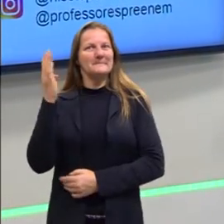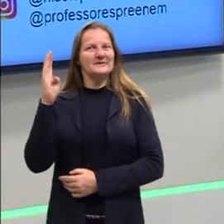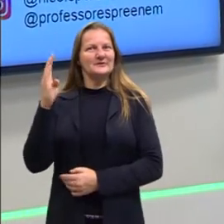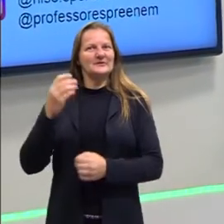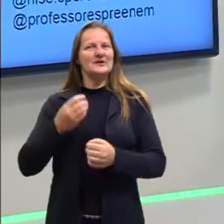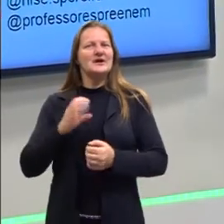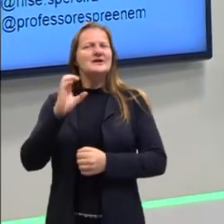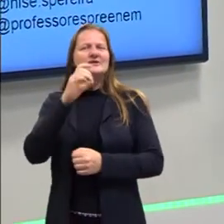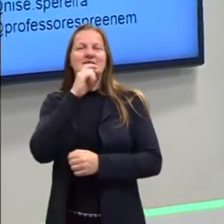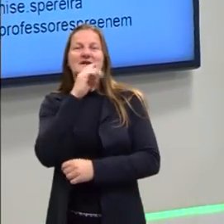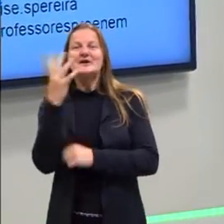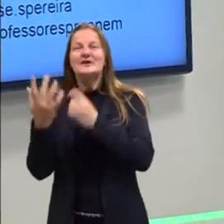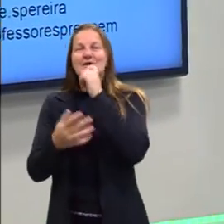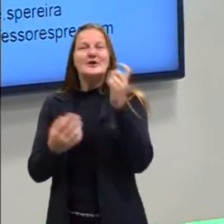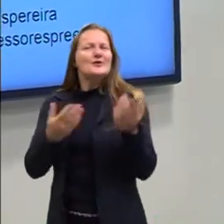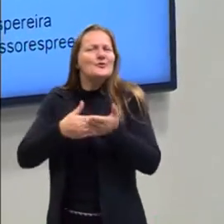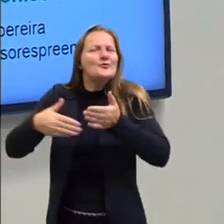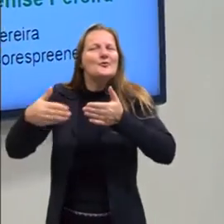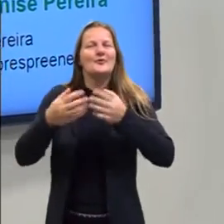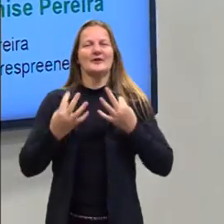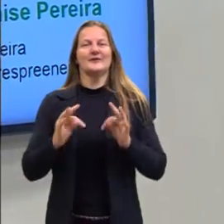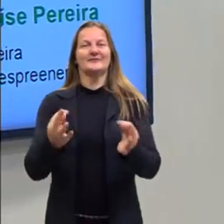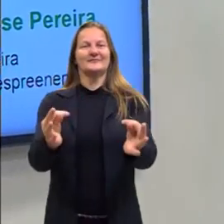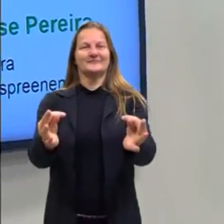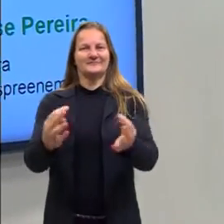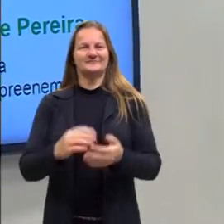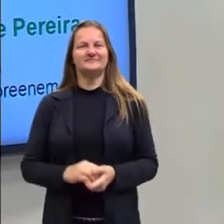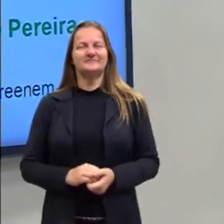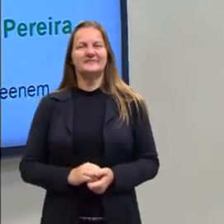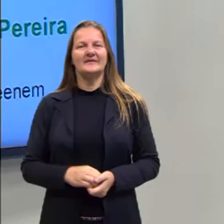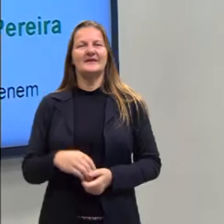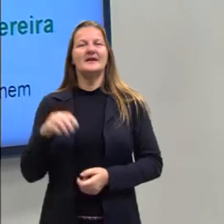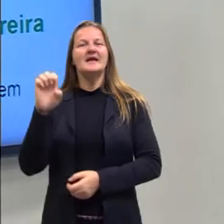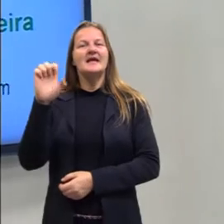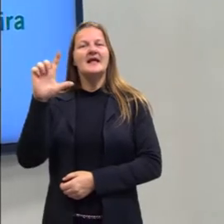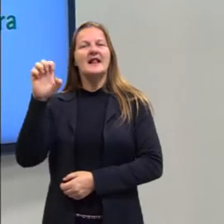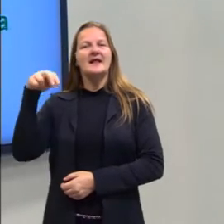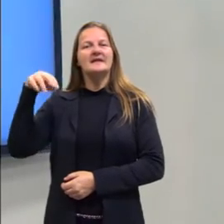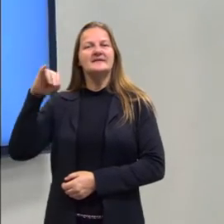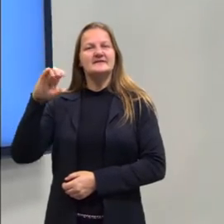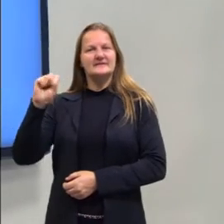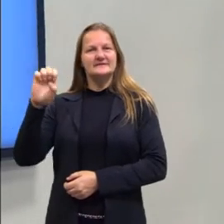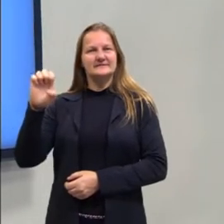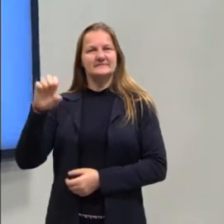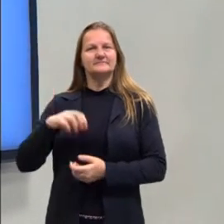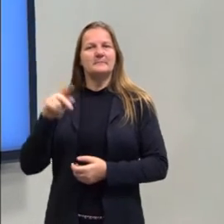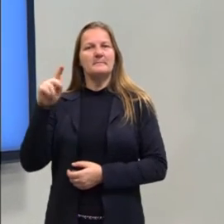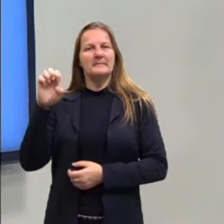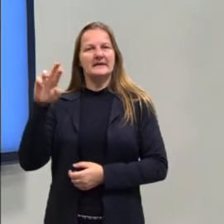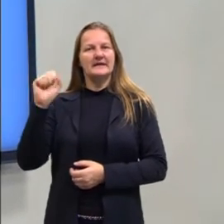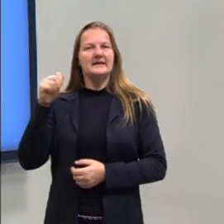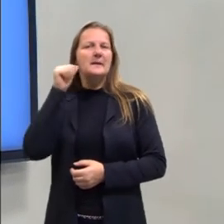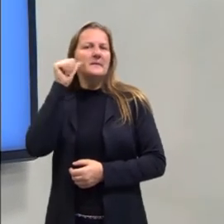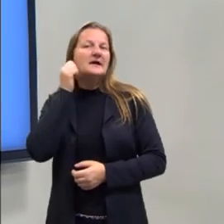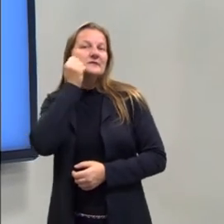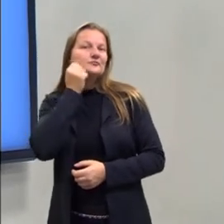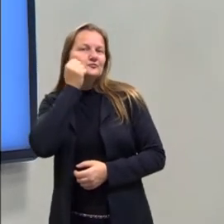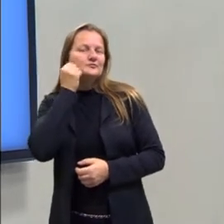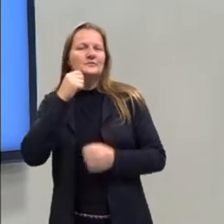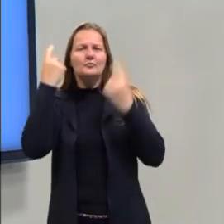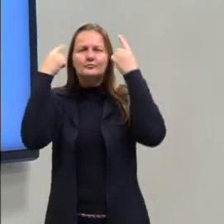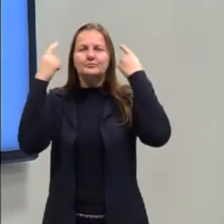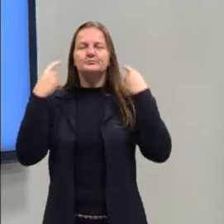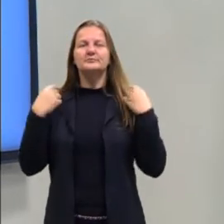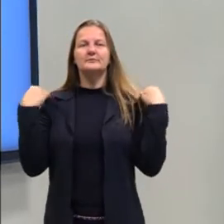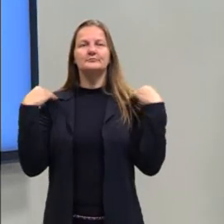Ciências da Natureza e suas Tecnologias bom Eu me chamo Elenice Pereira São mulher negra cabelos